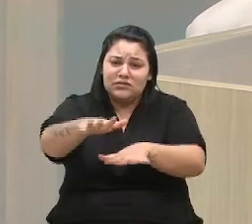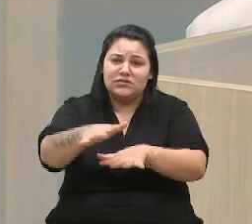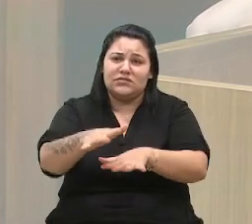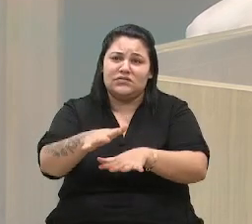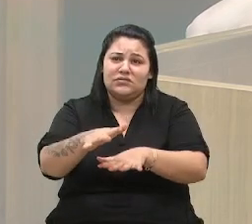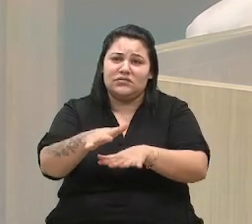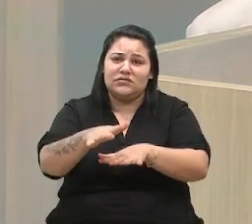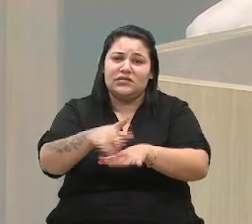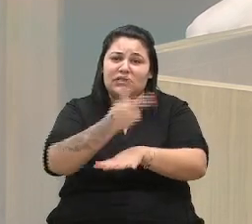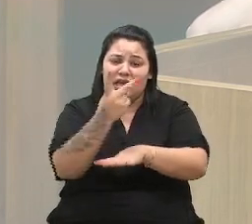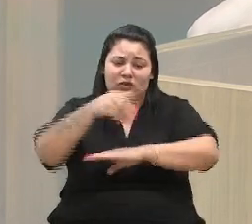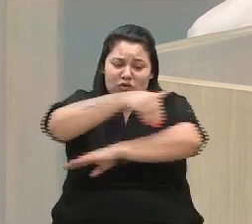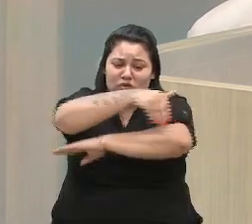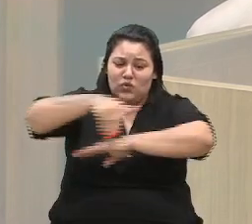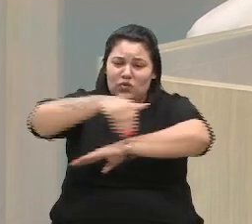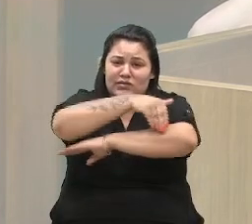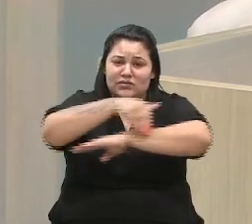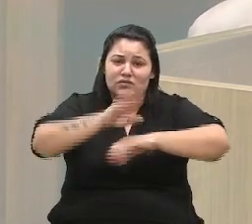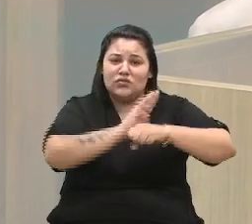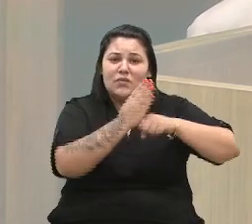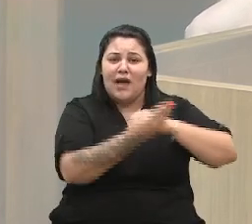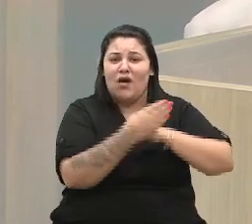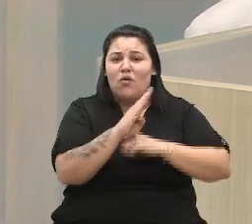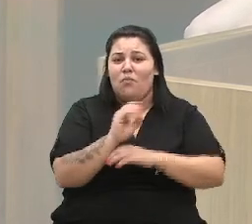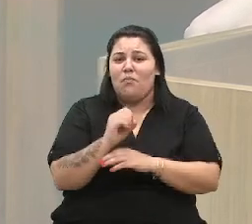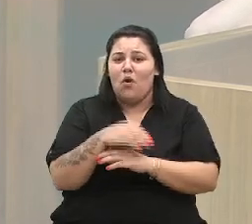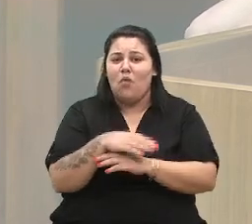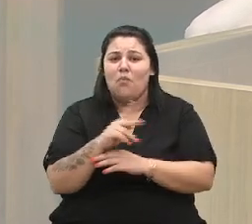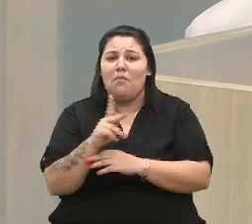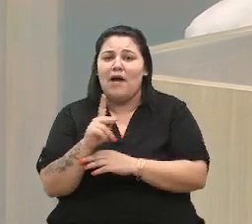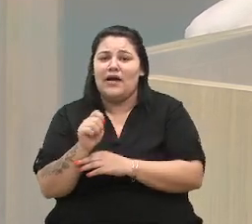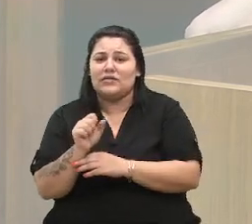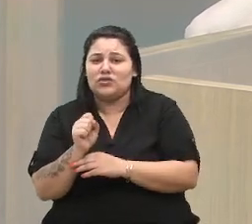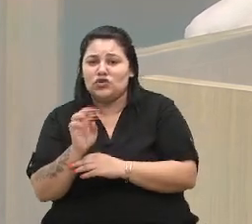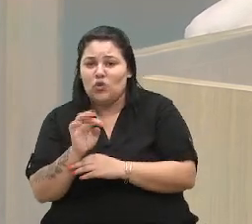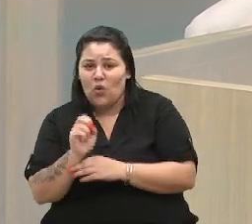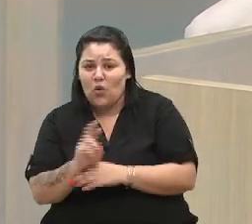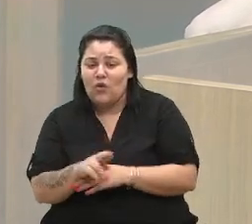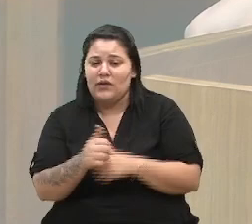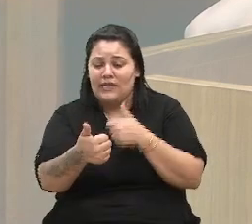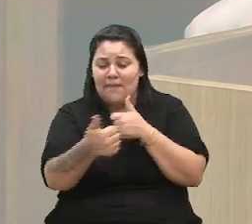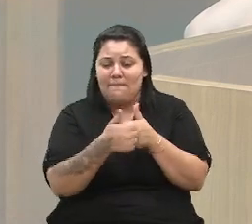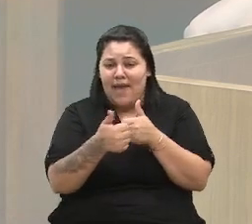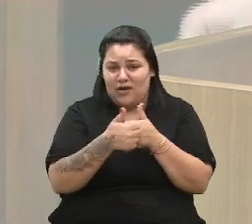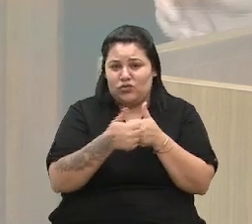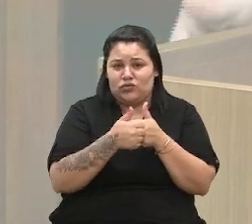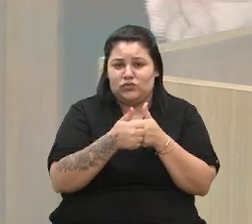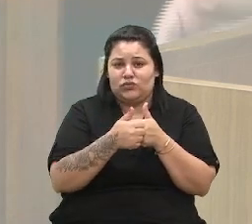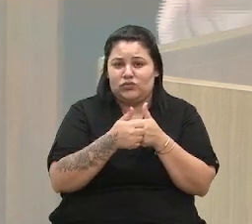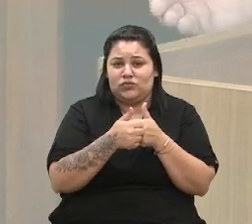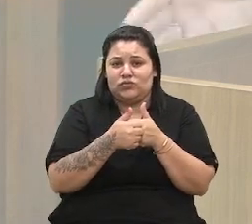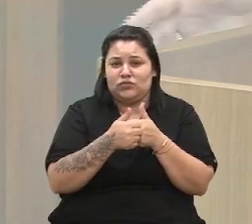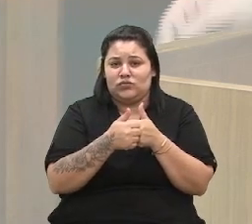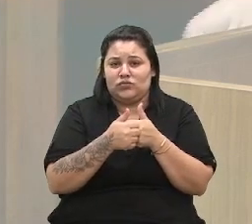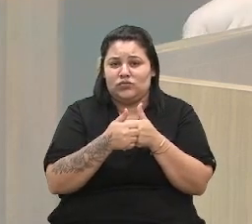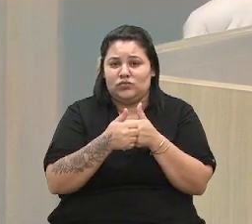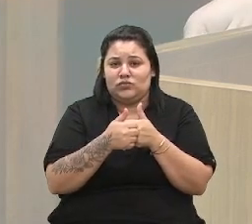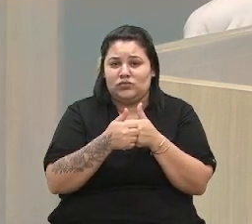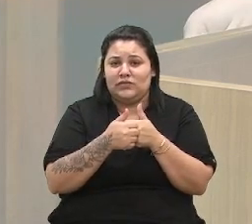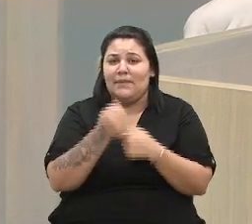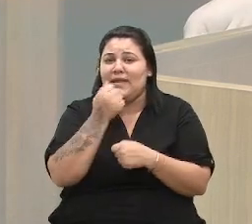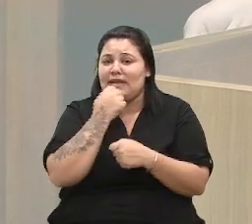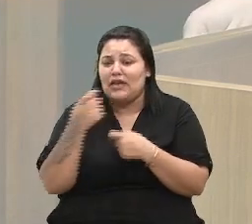Cepete Araju, no Bom Pastor, até a perimetral, que sai ali perto da Pedreira do Guerra. Não será